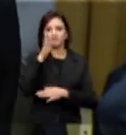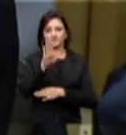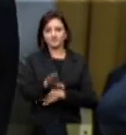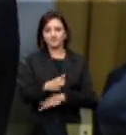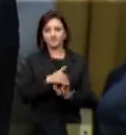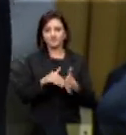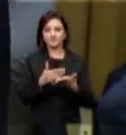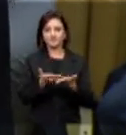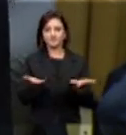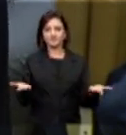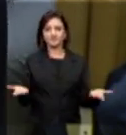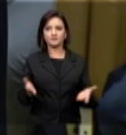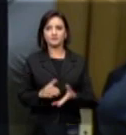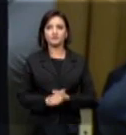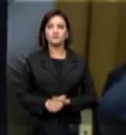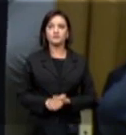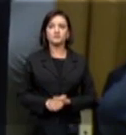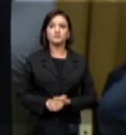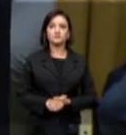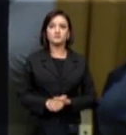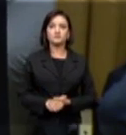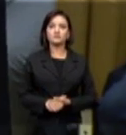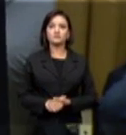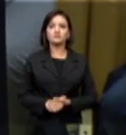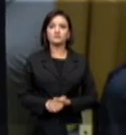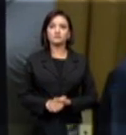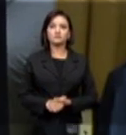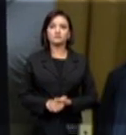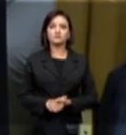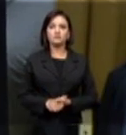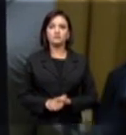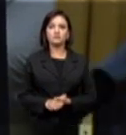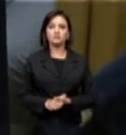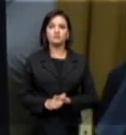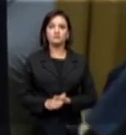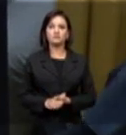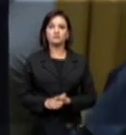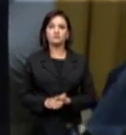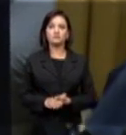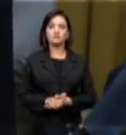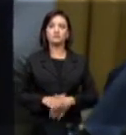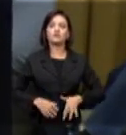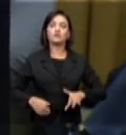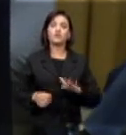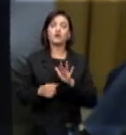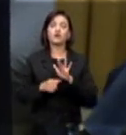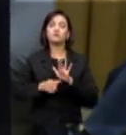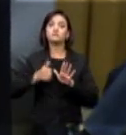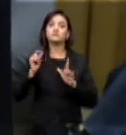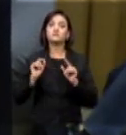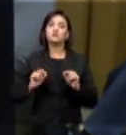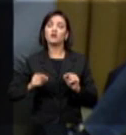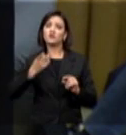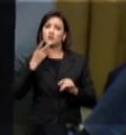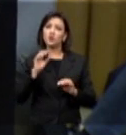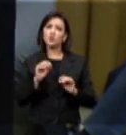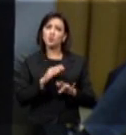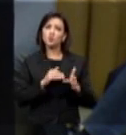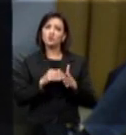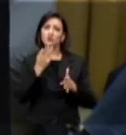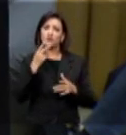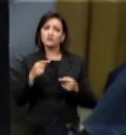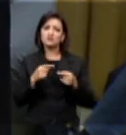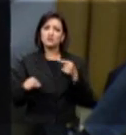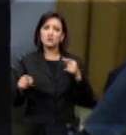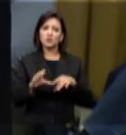todos. Bom, primeiramente, quanto às alegações de inconstitucionalidade da lei em si, eu vou pedir vênia a